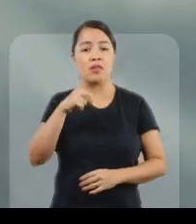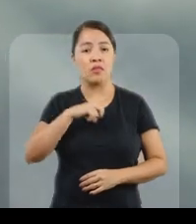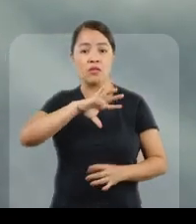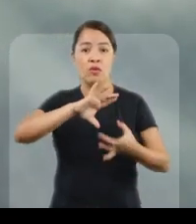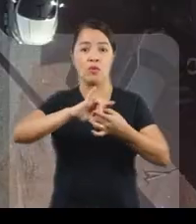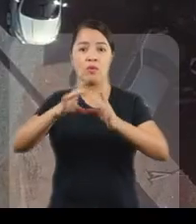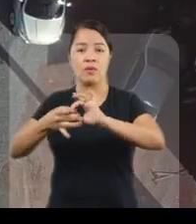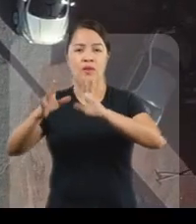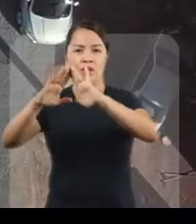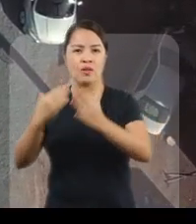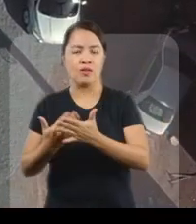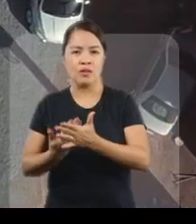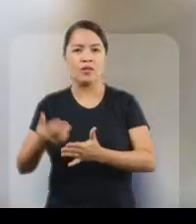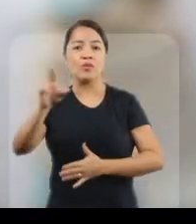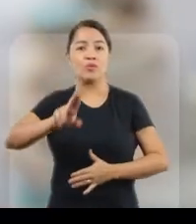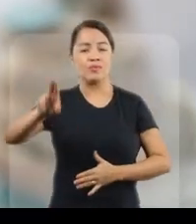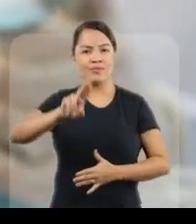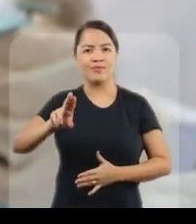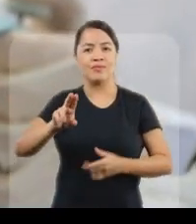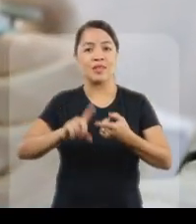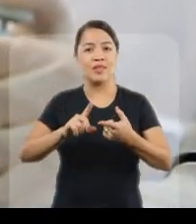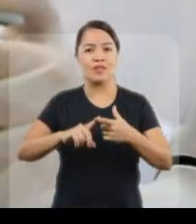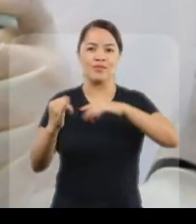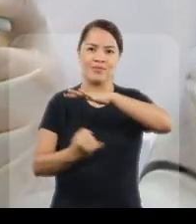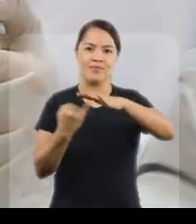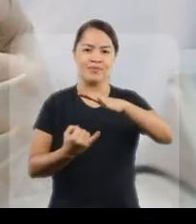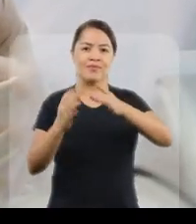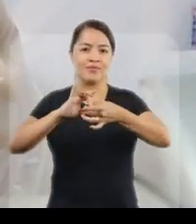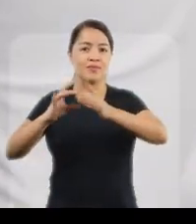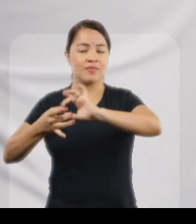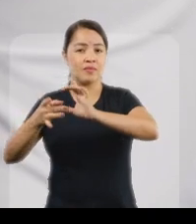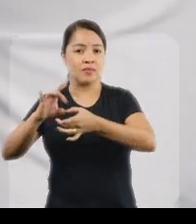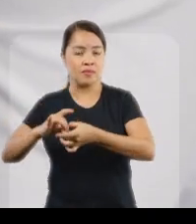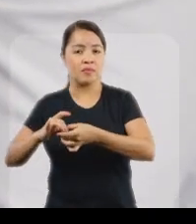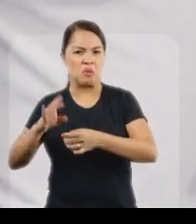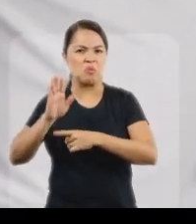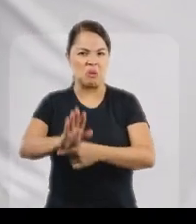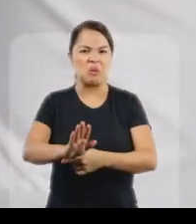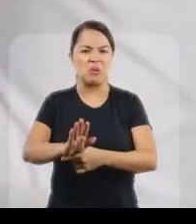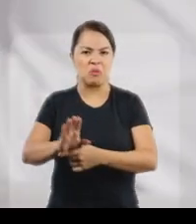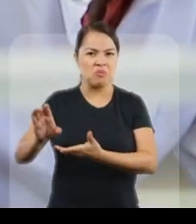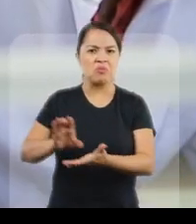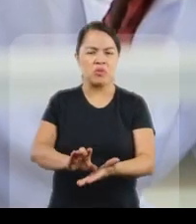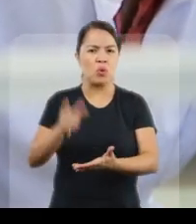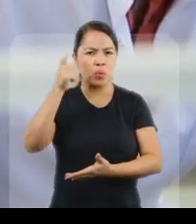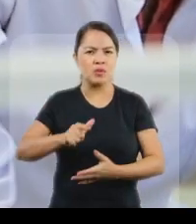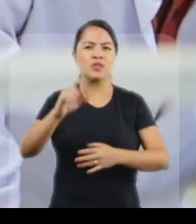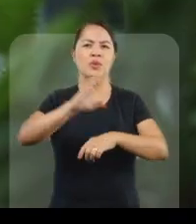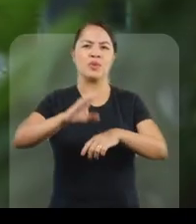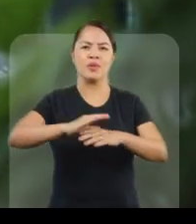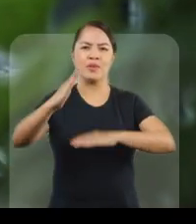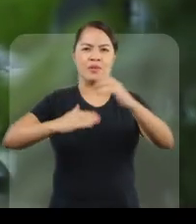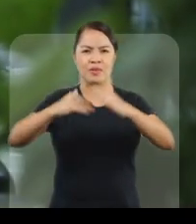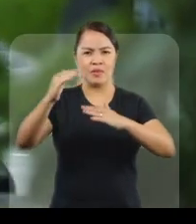Nós vamos conectar as escolas, as universidades, as instituições, investindo pesado para oferecer